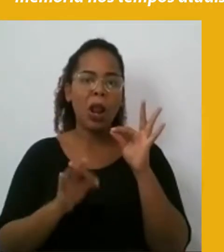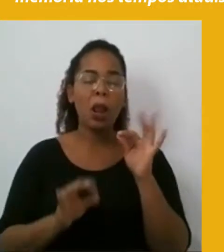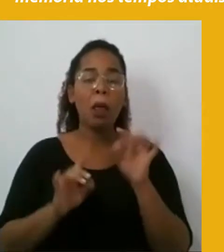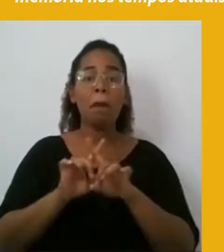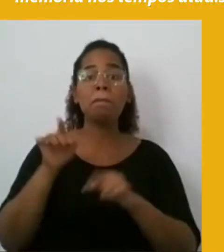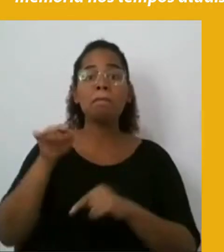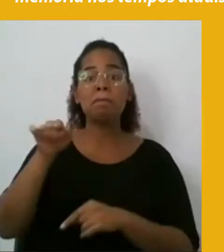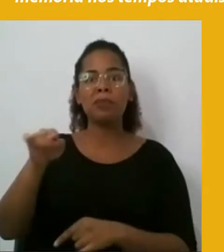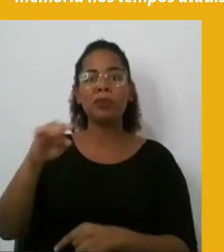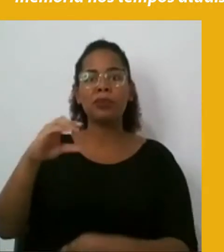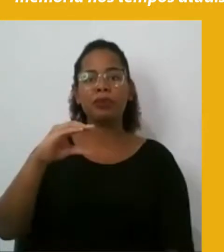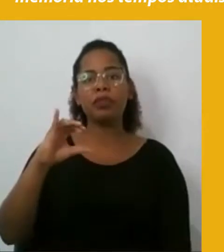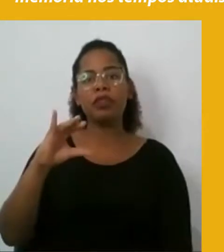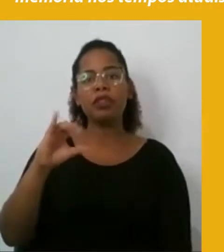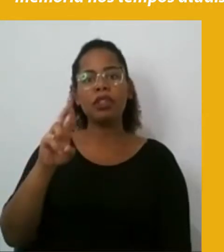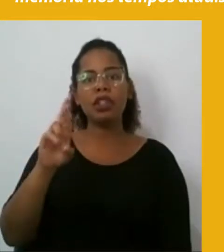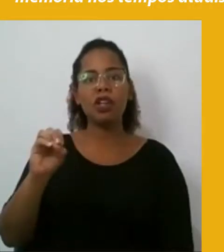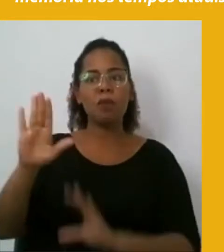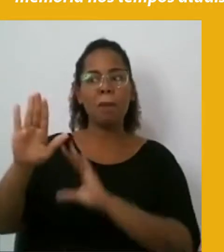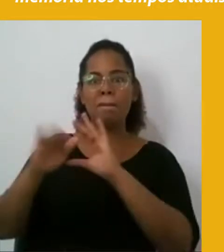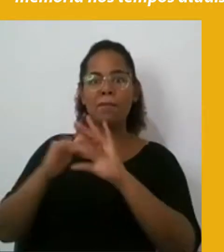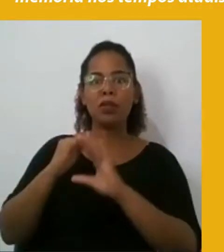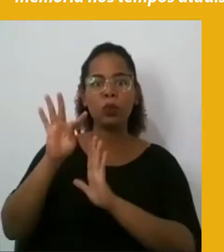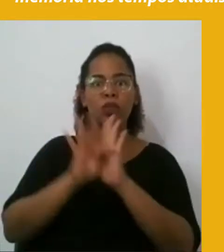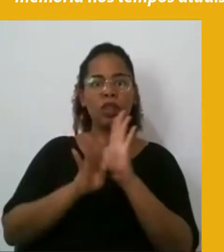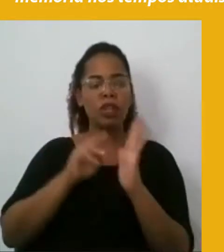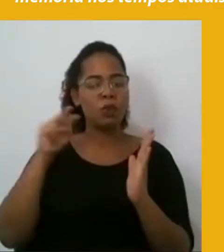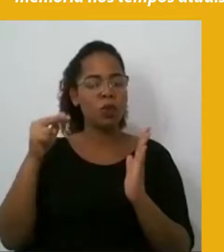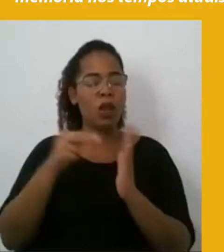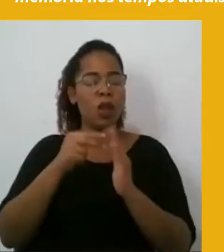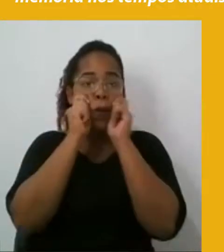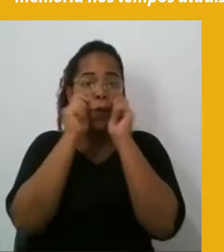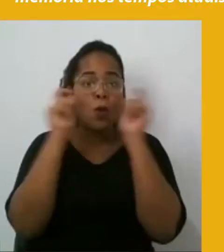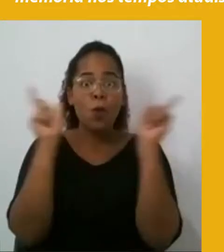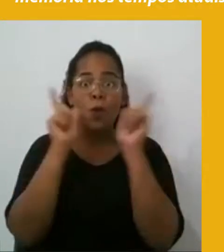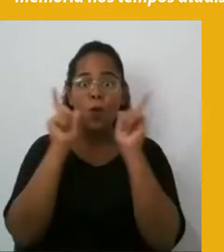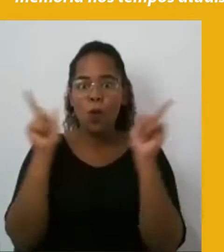né? A gente teve um exemplo disso há